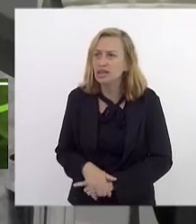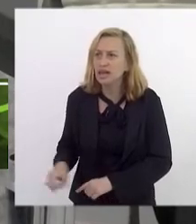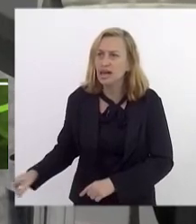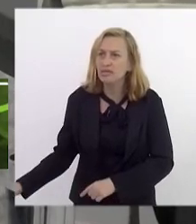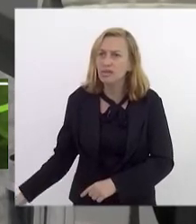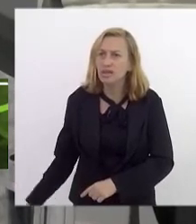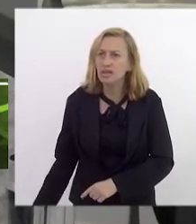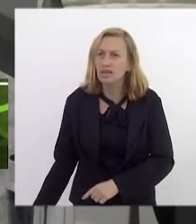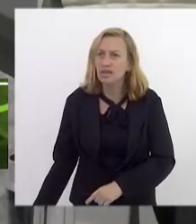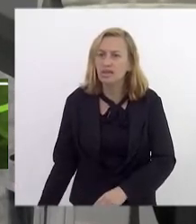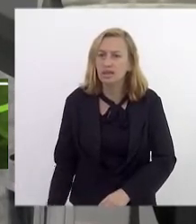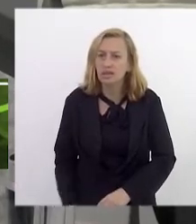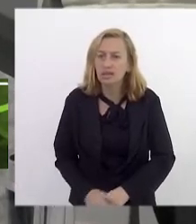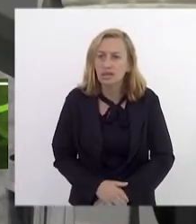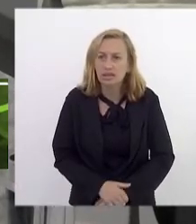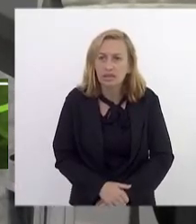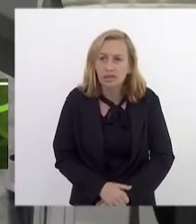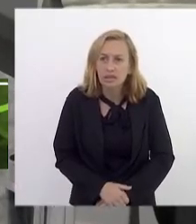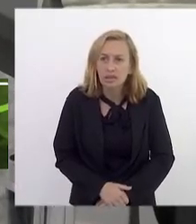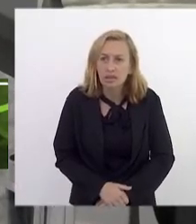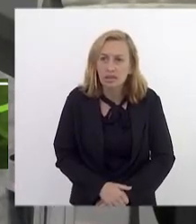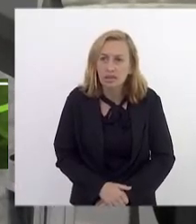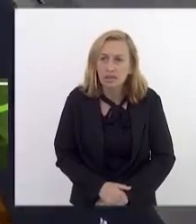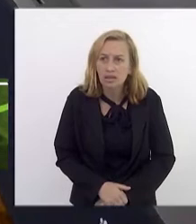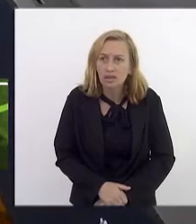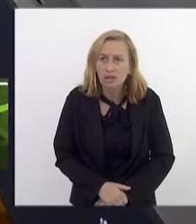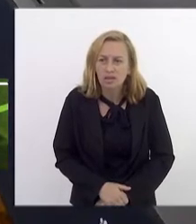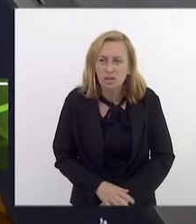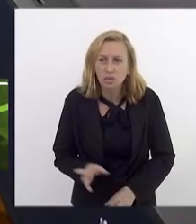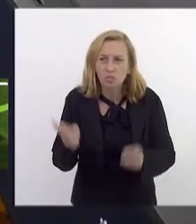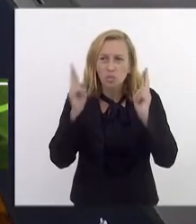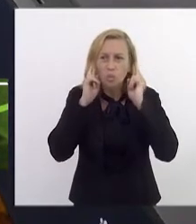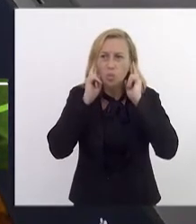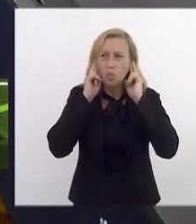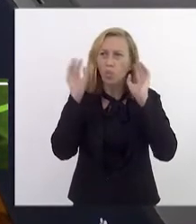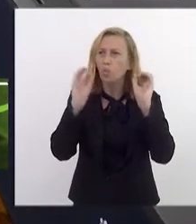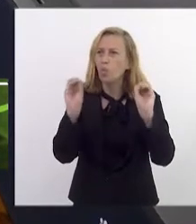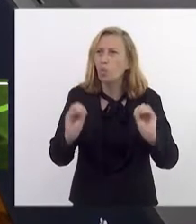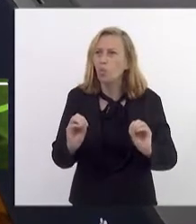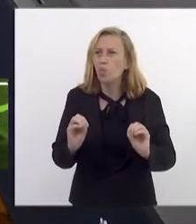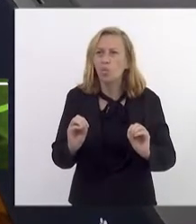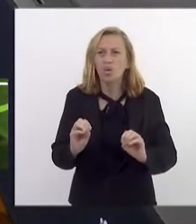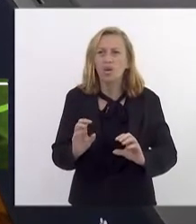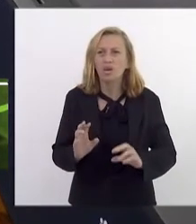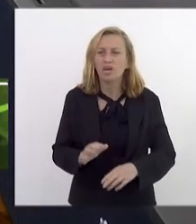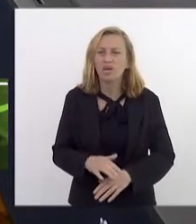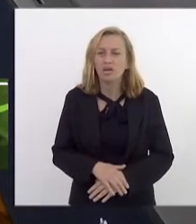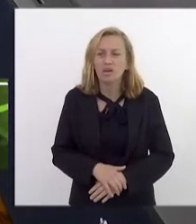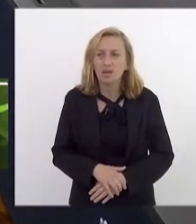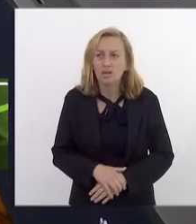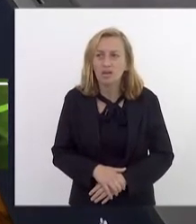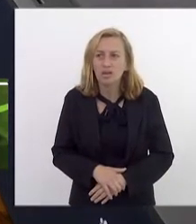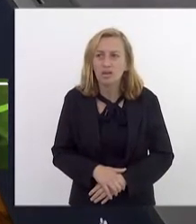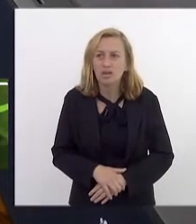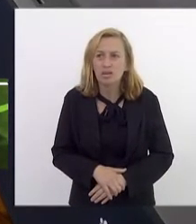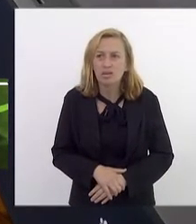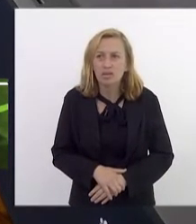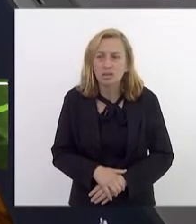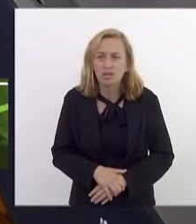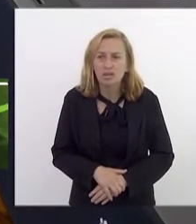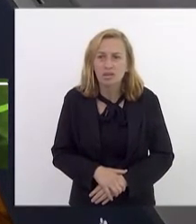que os programas são importantes de serem organizados e trabalhados de maneira